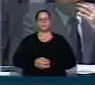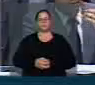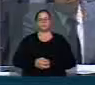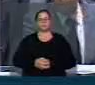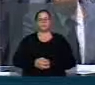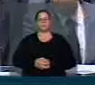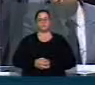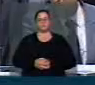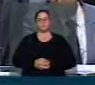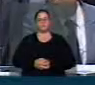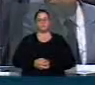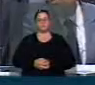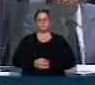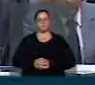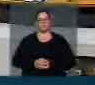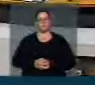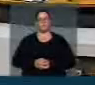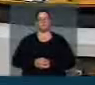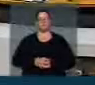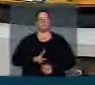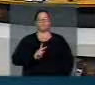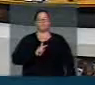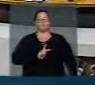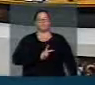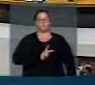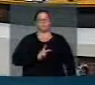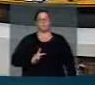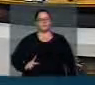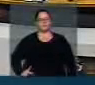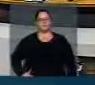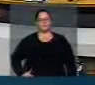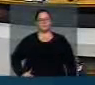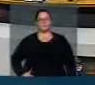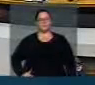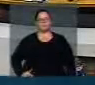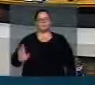Senhor presidente, senhoras e senhores deputados,